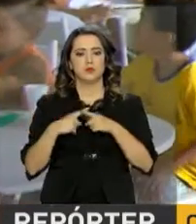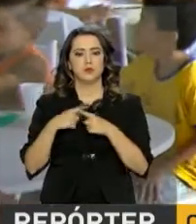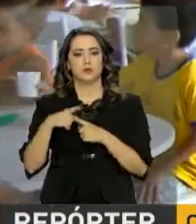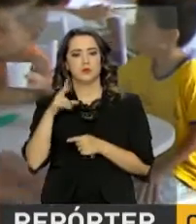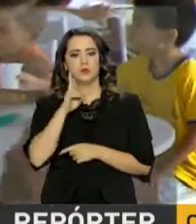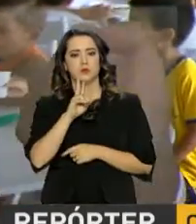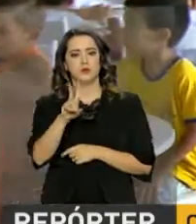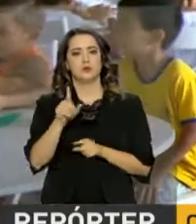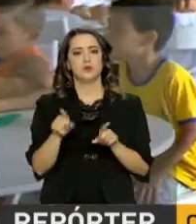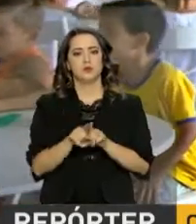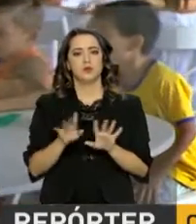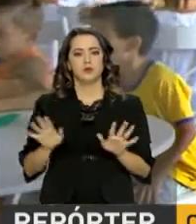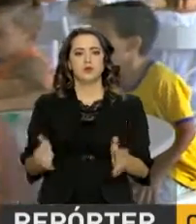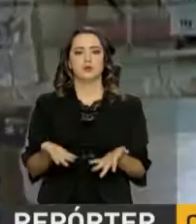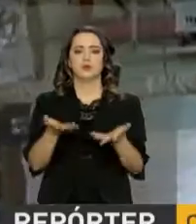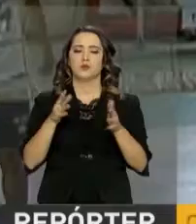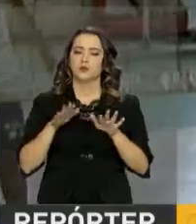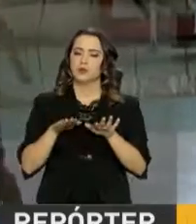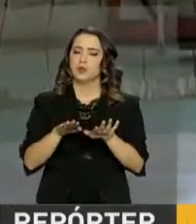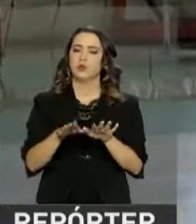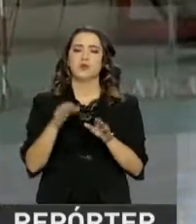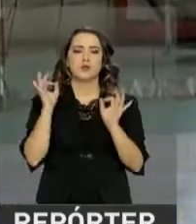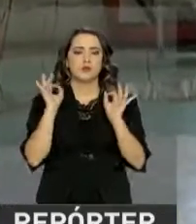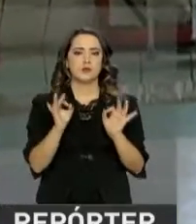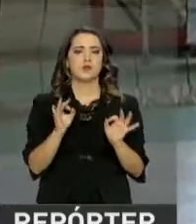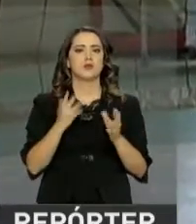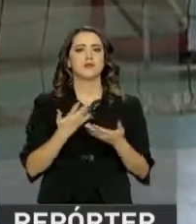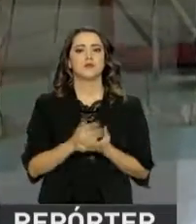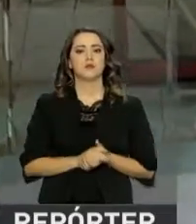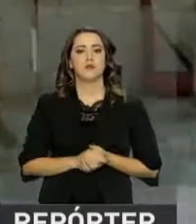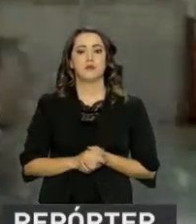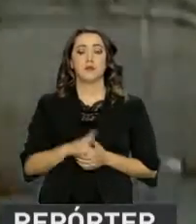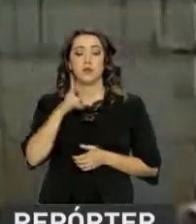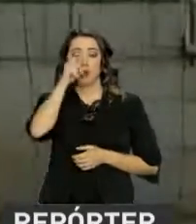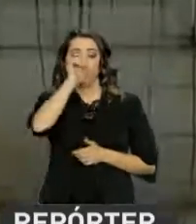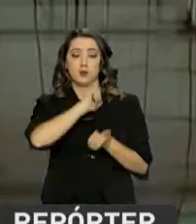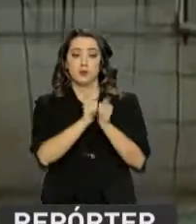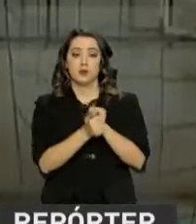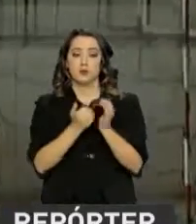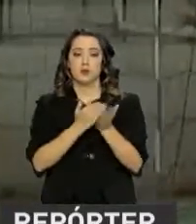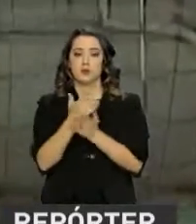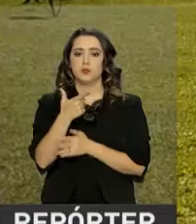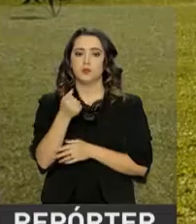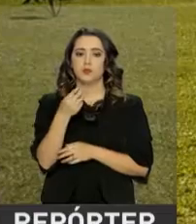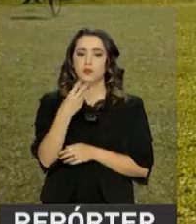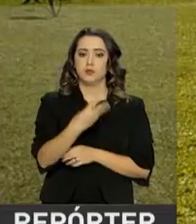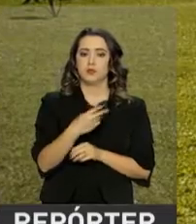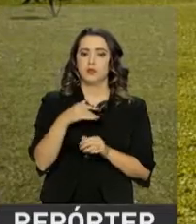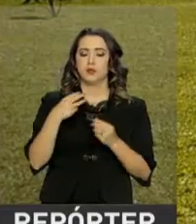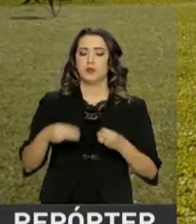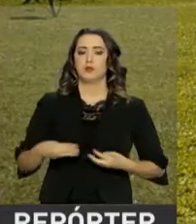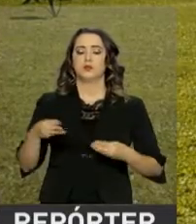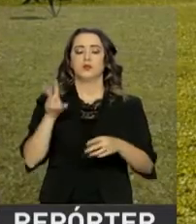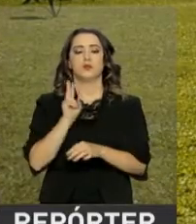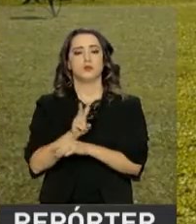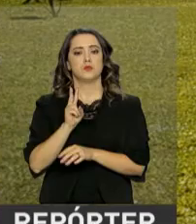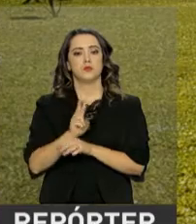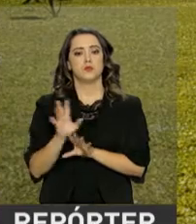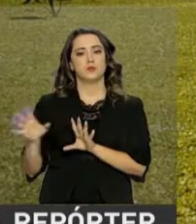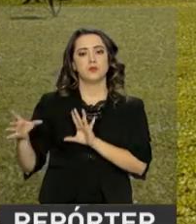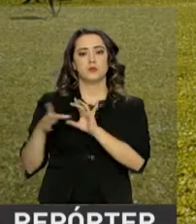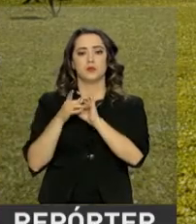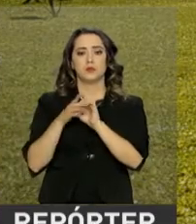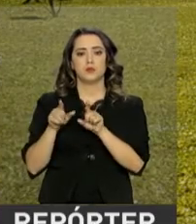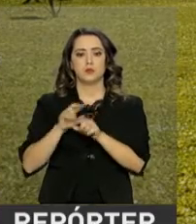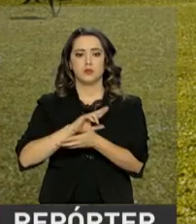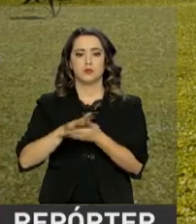resultado apresentado, uma inclusão maravilhosa. O Forças do Esporte começou em 2003 e é desenvolvido pelo Ministério da Defesa em